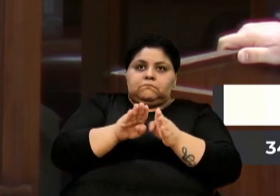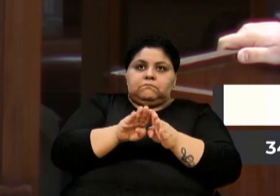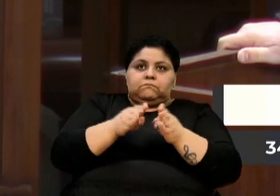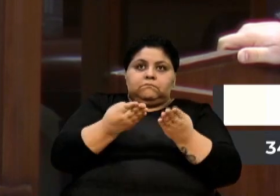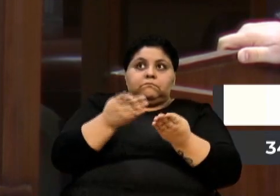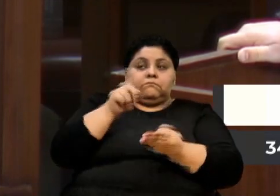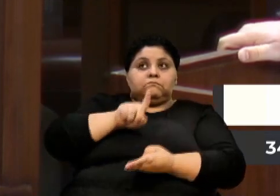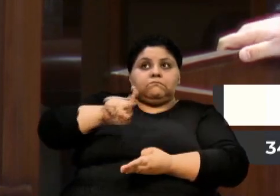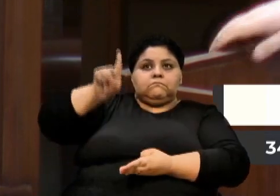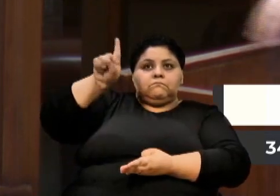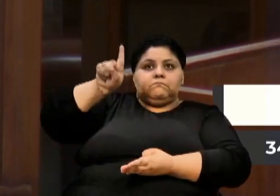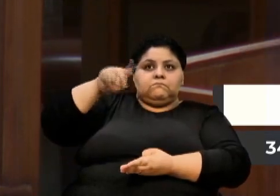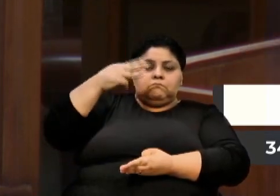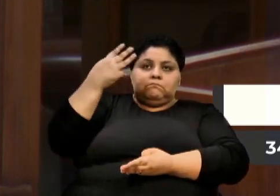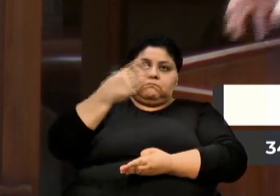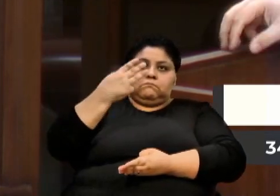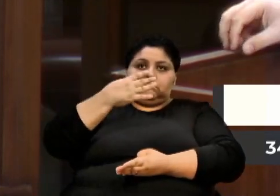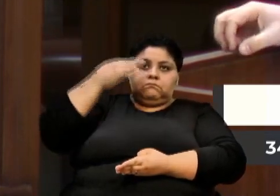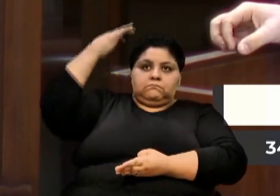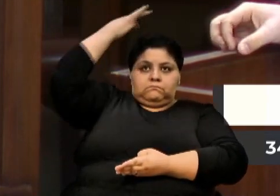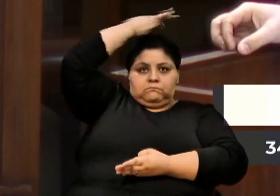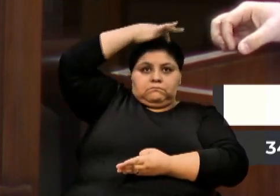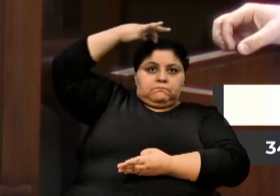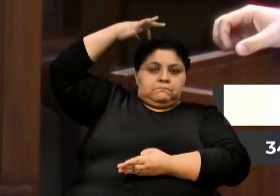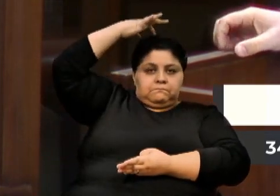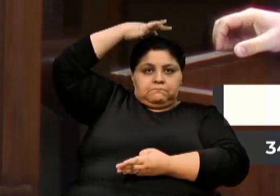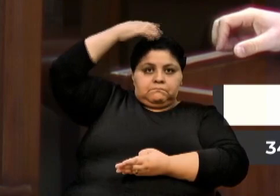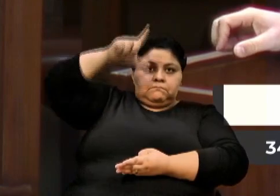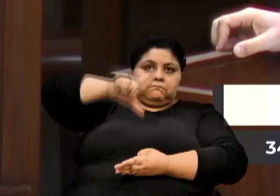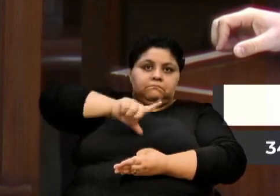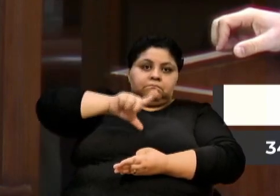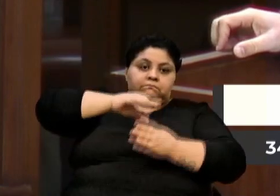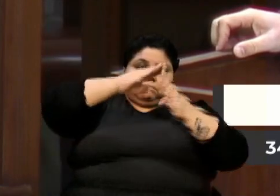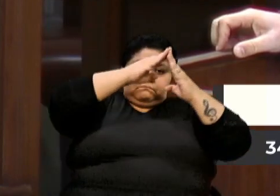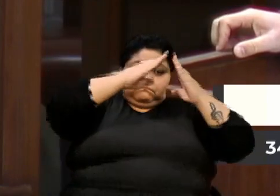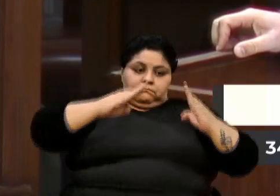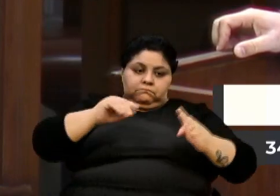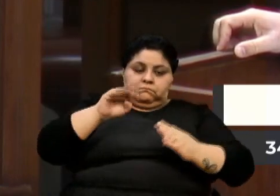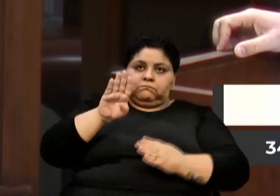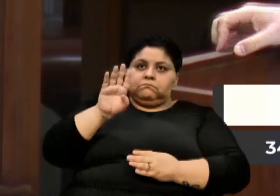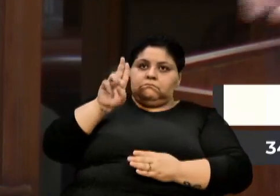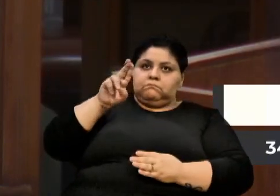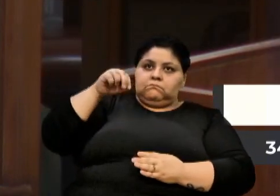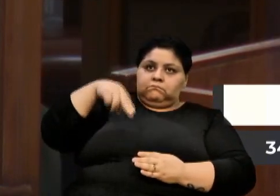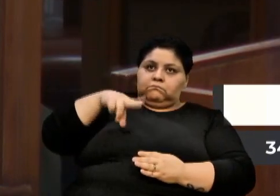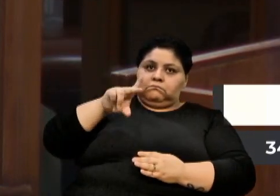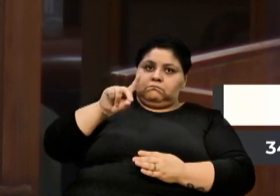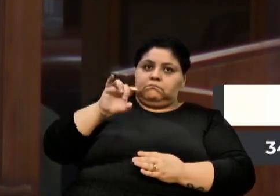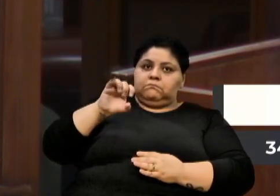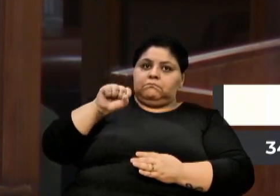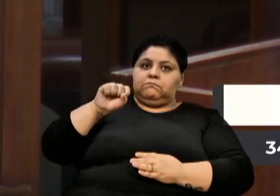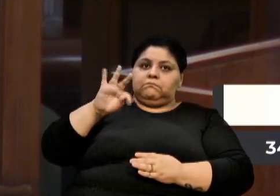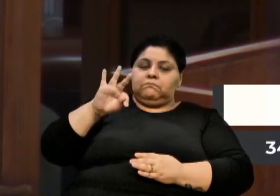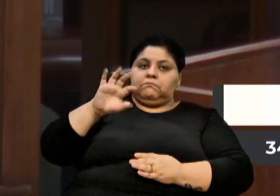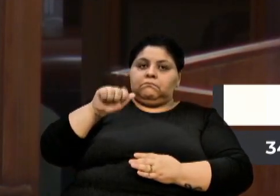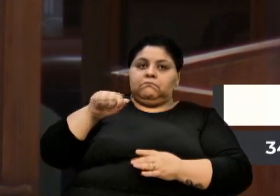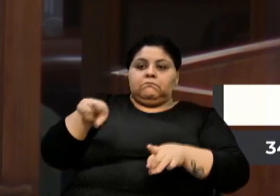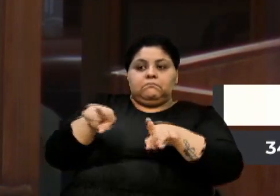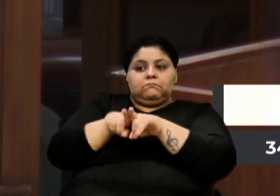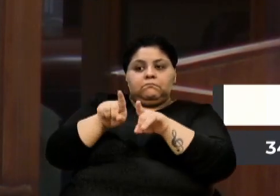budista, que todo mundo conhece, que sabe o quanto isso representa. E até a cidade de Mussum, né, que